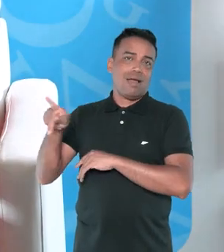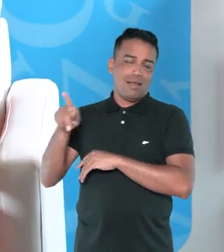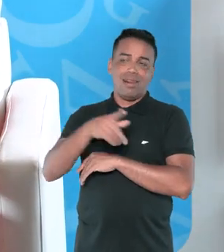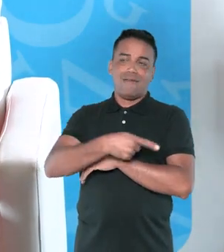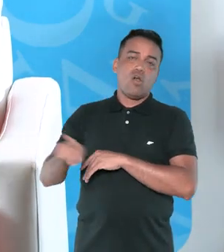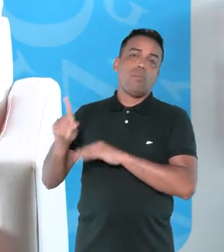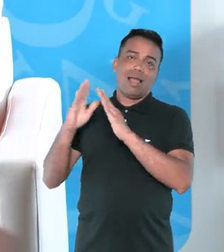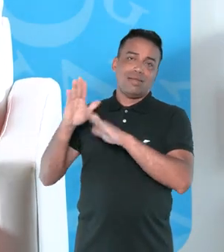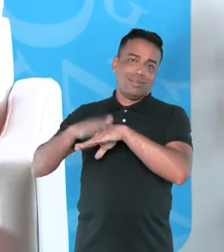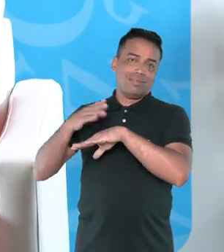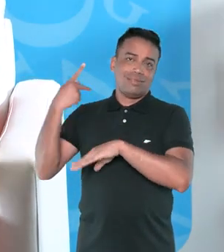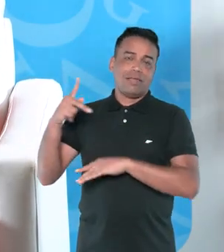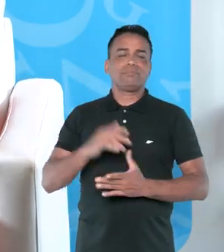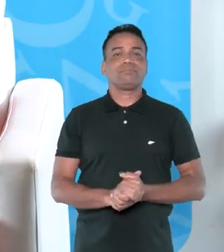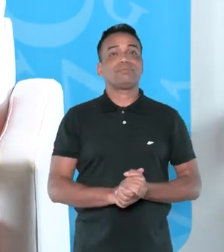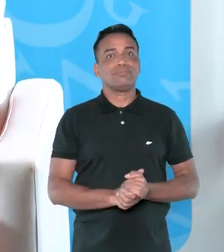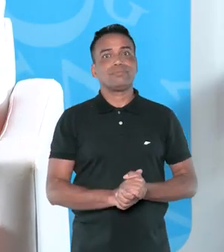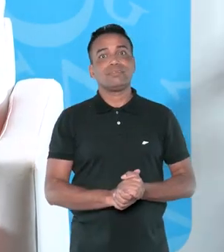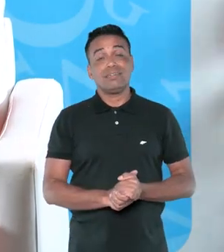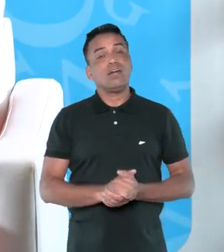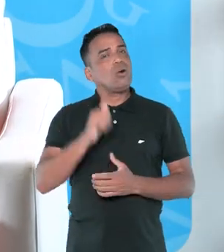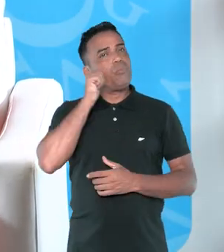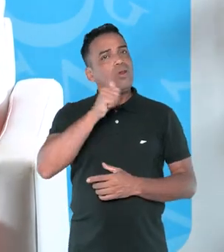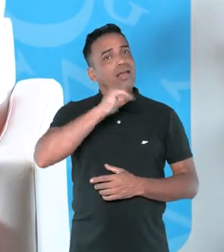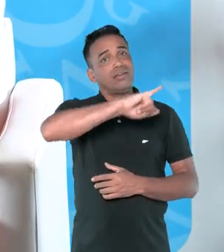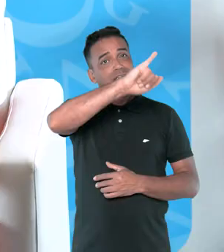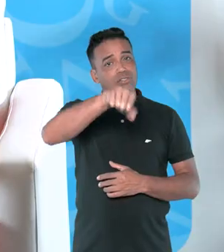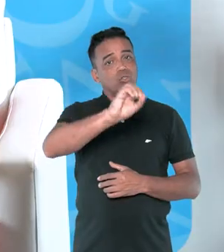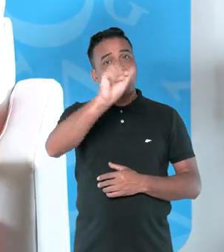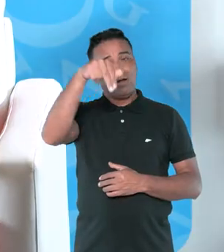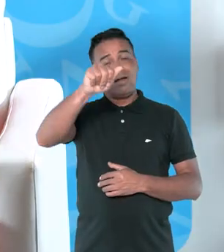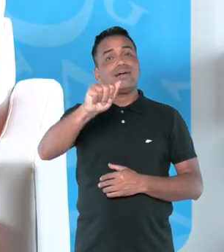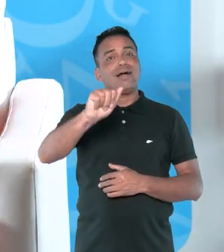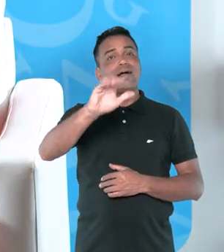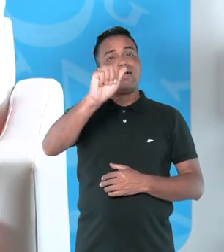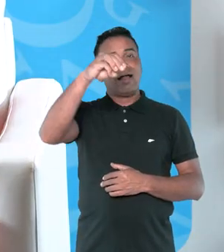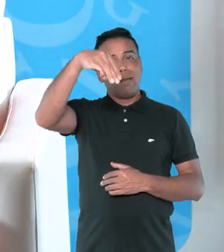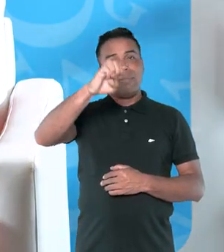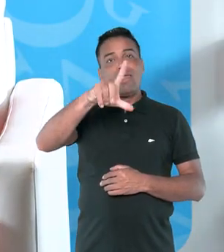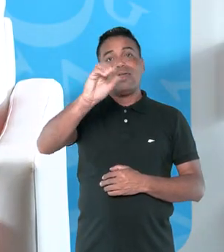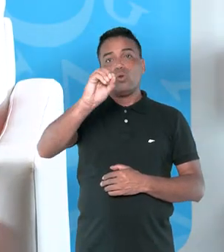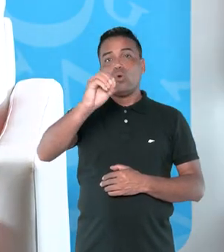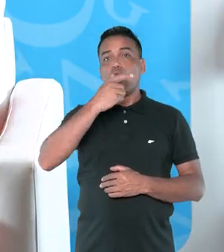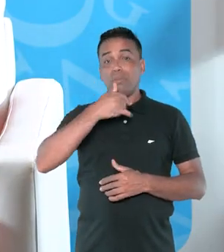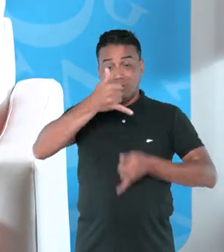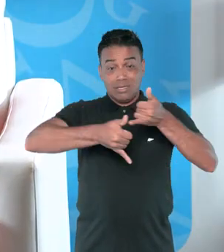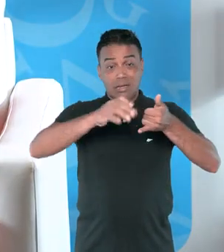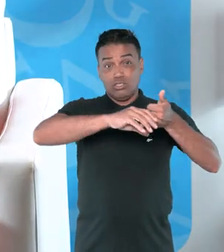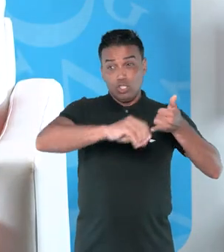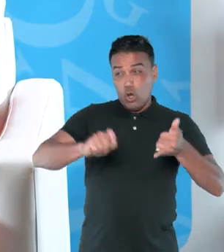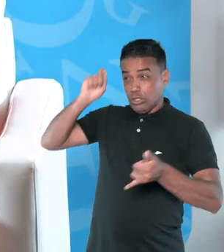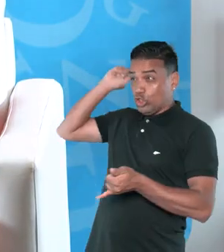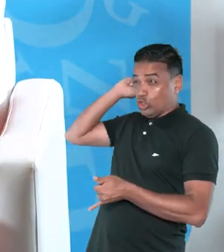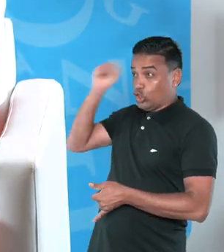verdade. E uma moça chamada Joana Camelo tirou o tamanco da cabeça e jogou na cabeça do Padre Antônio Tomás,